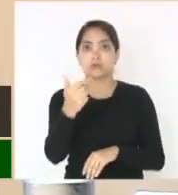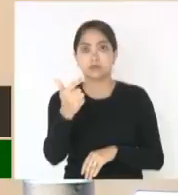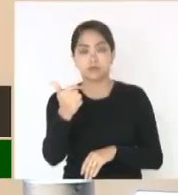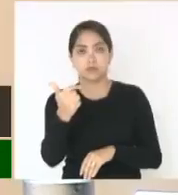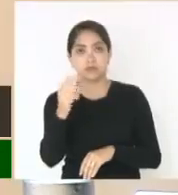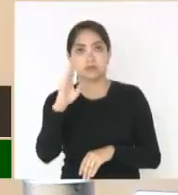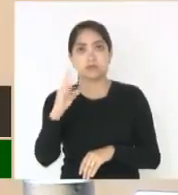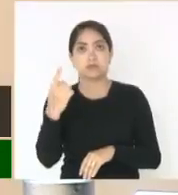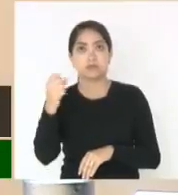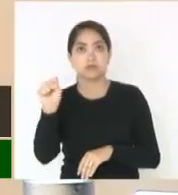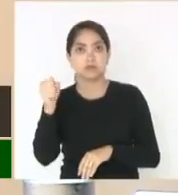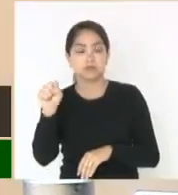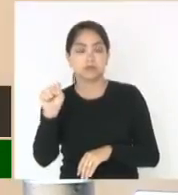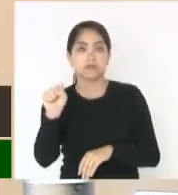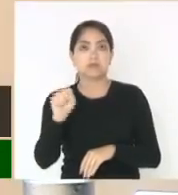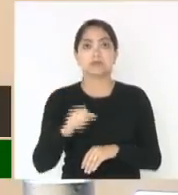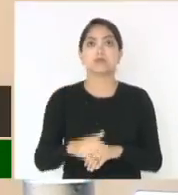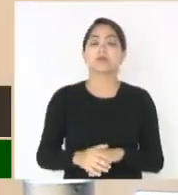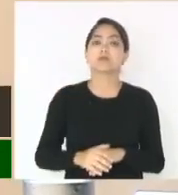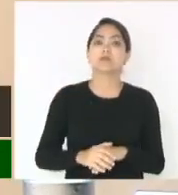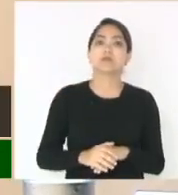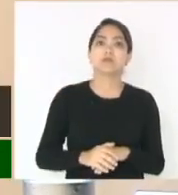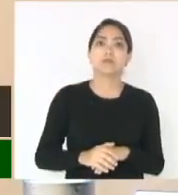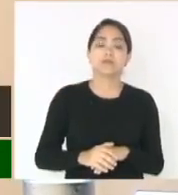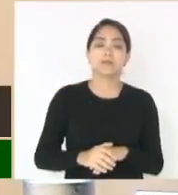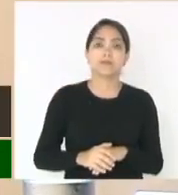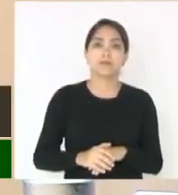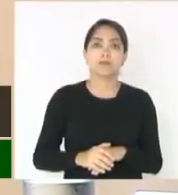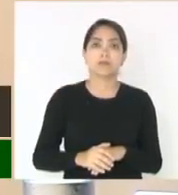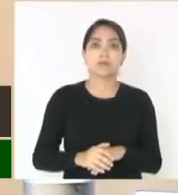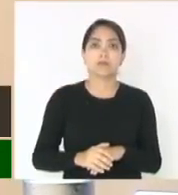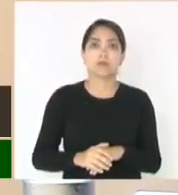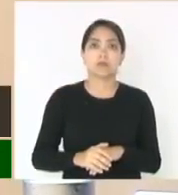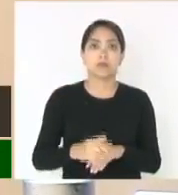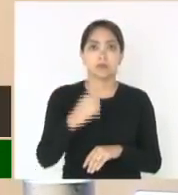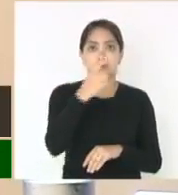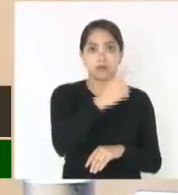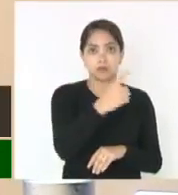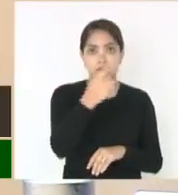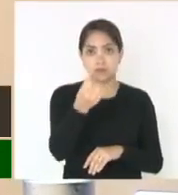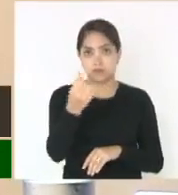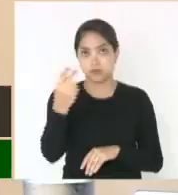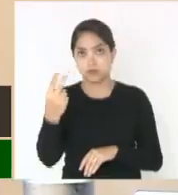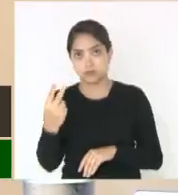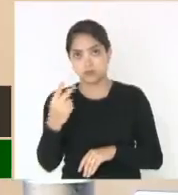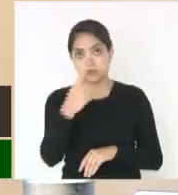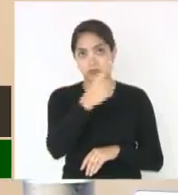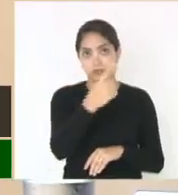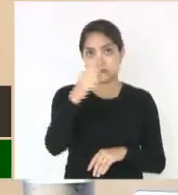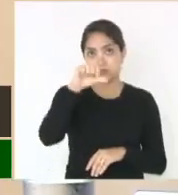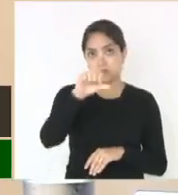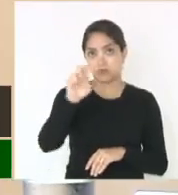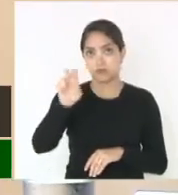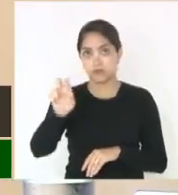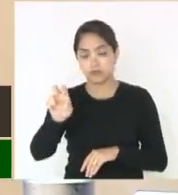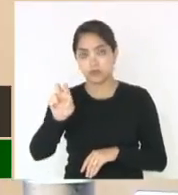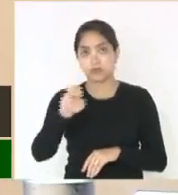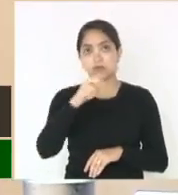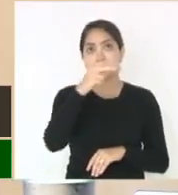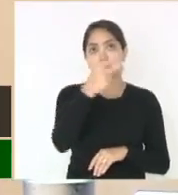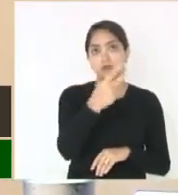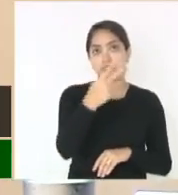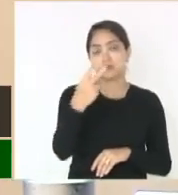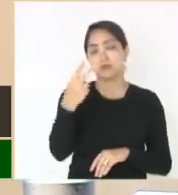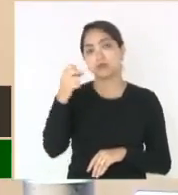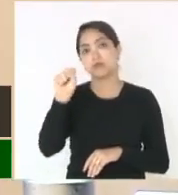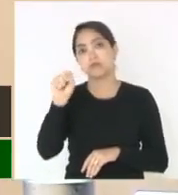112/2018, em turno único, os projetos de leis de número 162, 195,